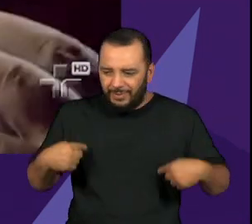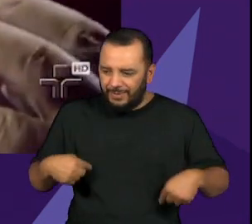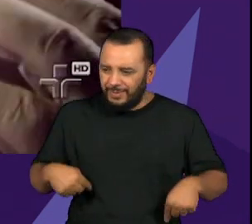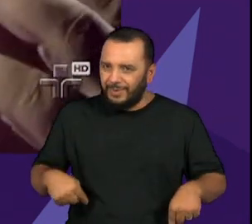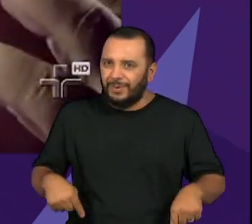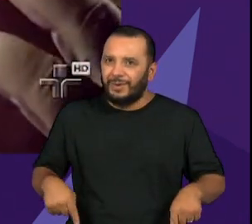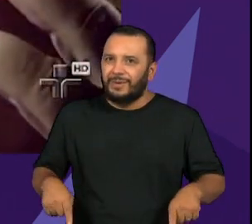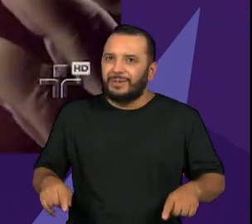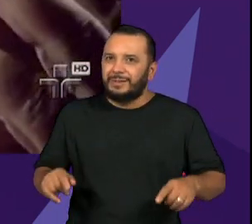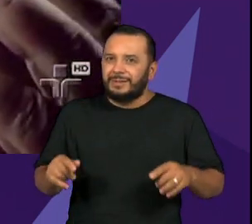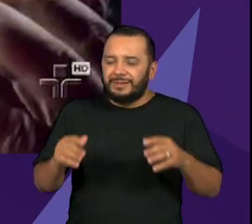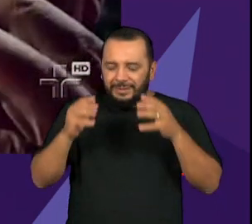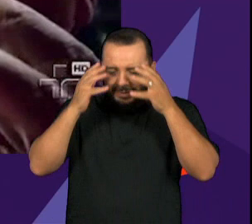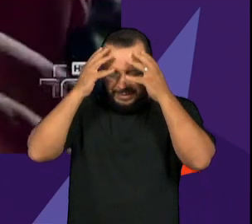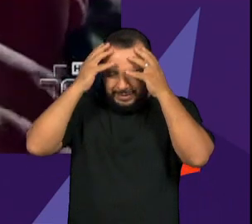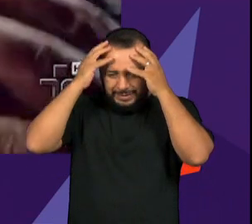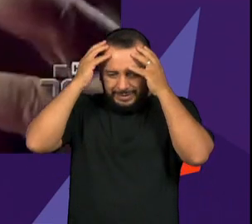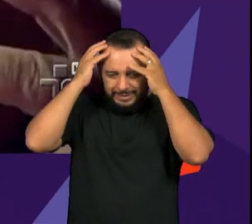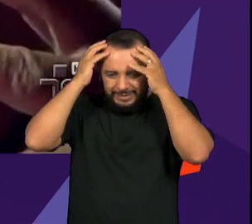míseros restos,